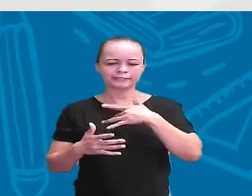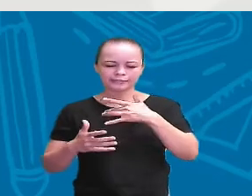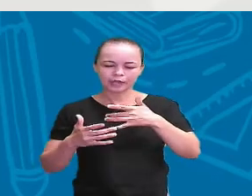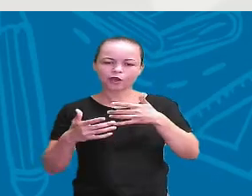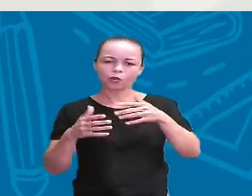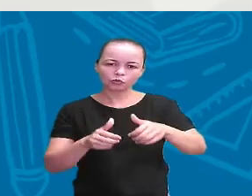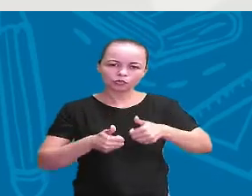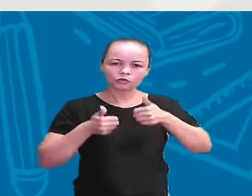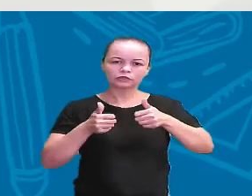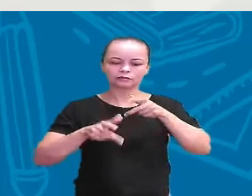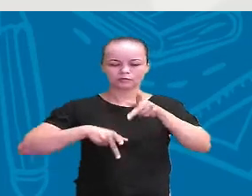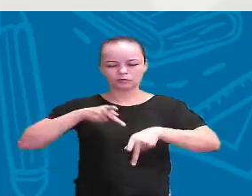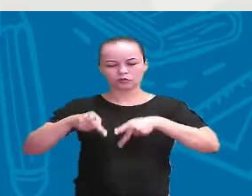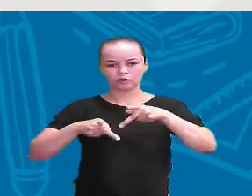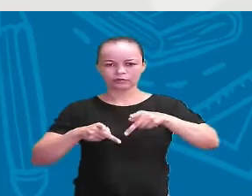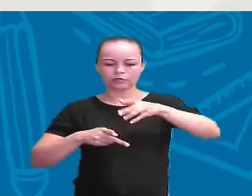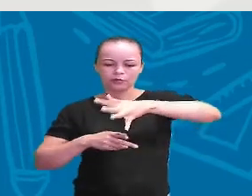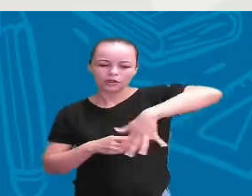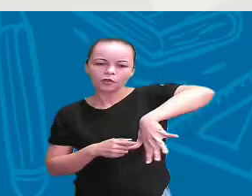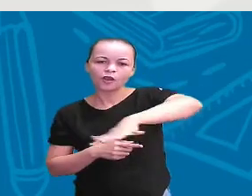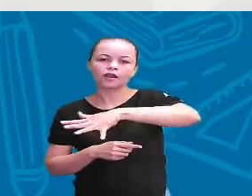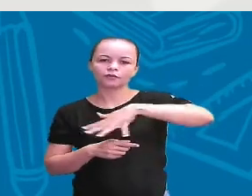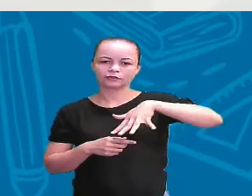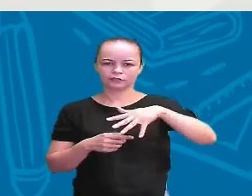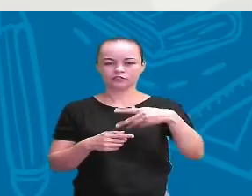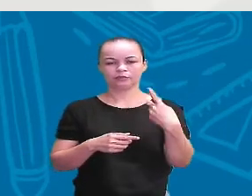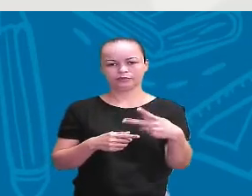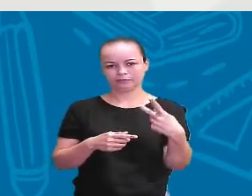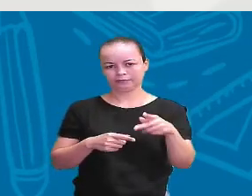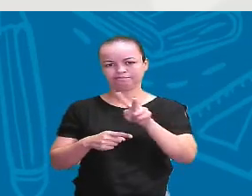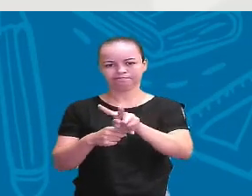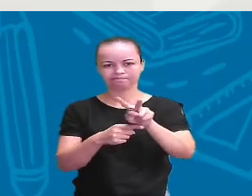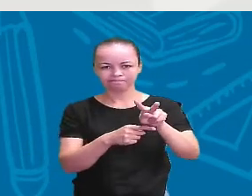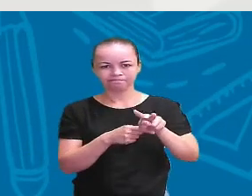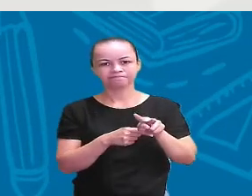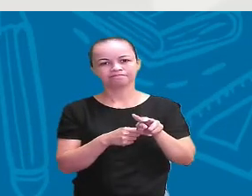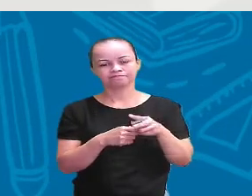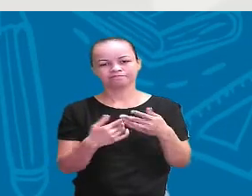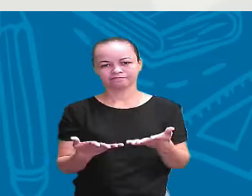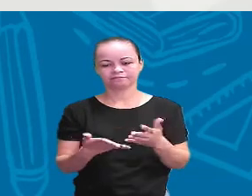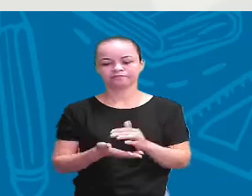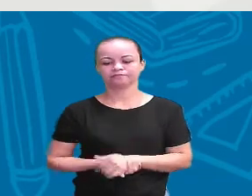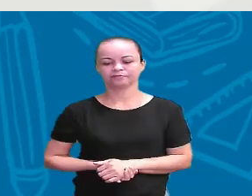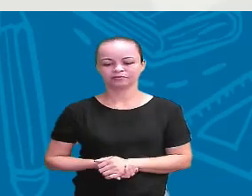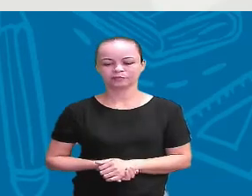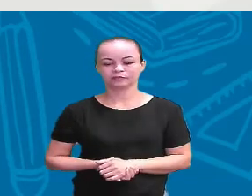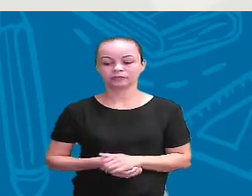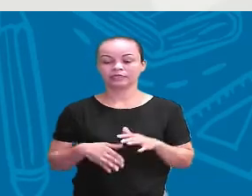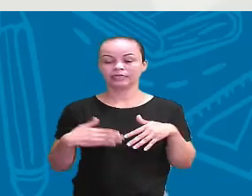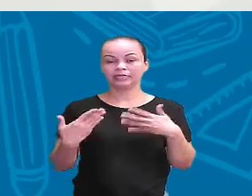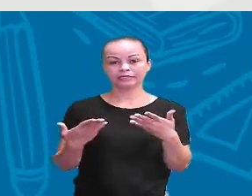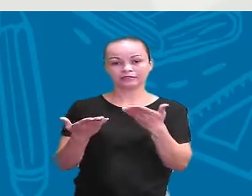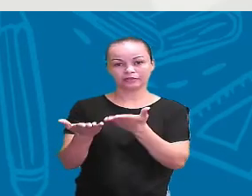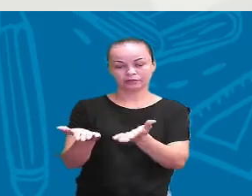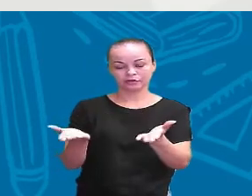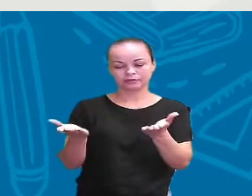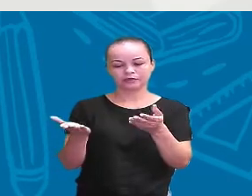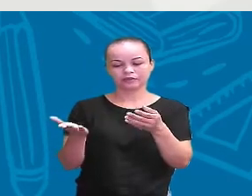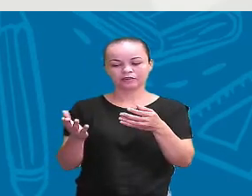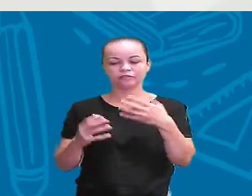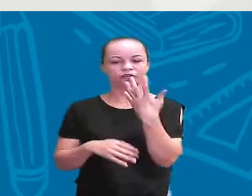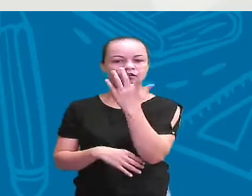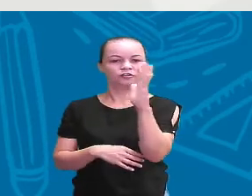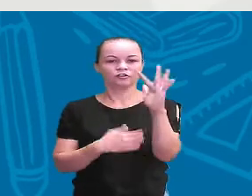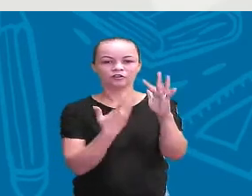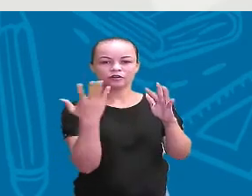para a população e para aquele ecossistema que está ali sendo preservado, certo? Então, ó, reservas florestais é